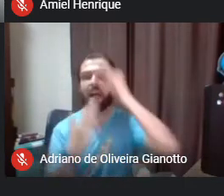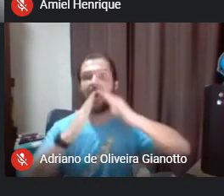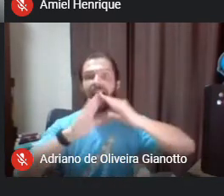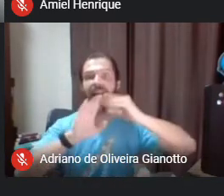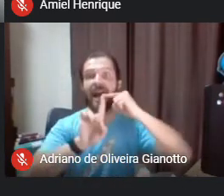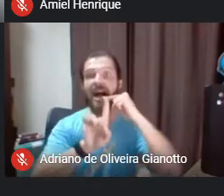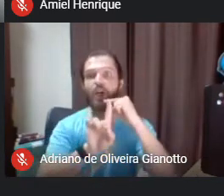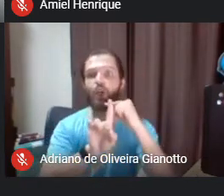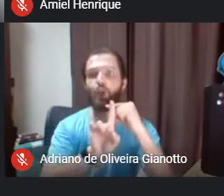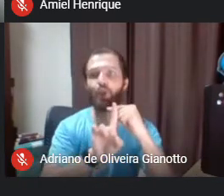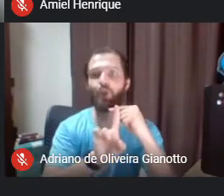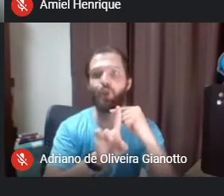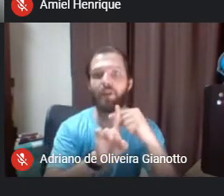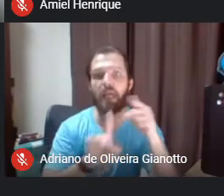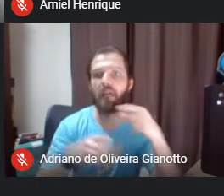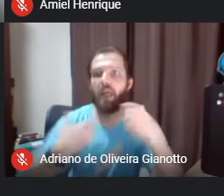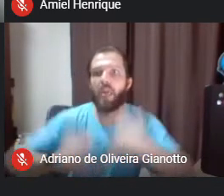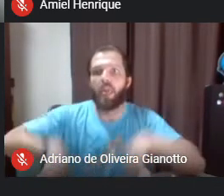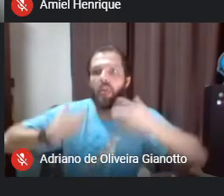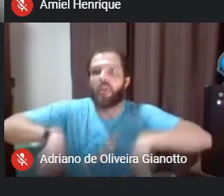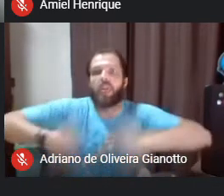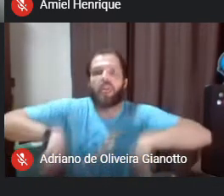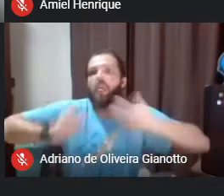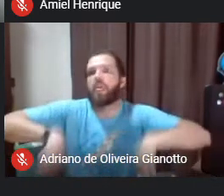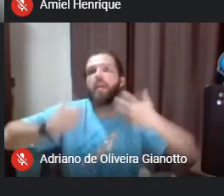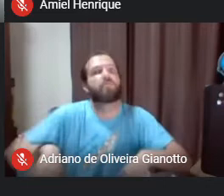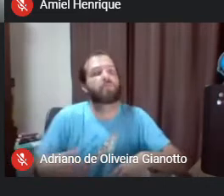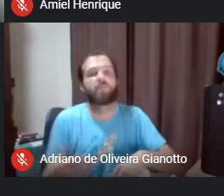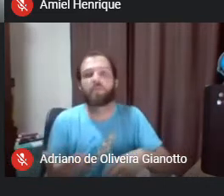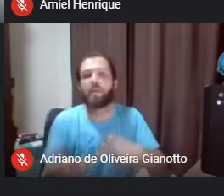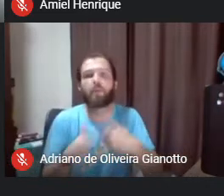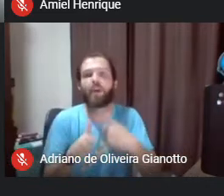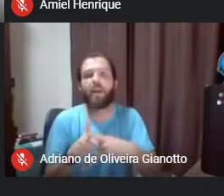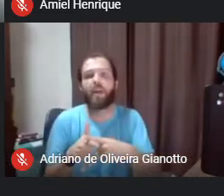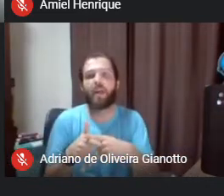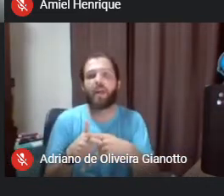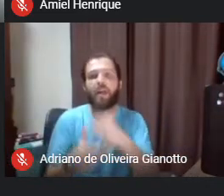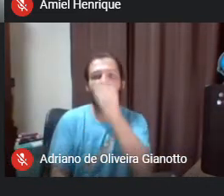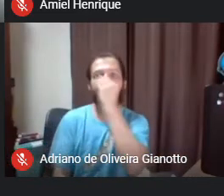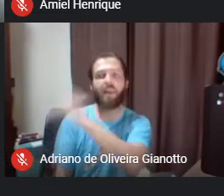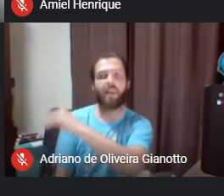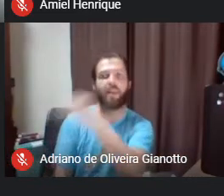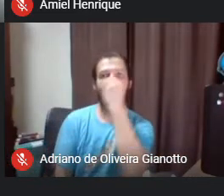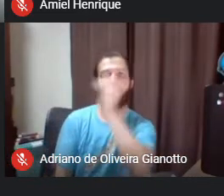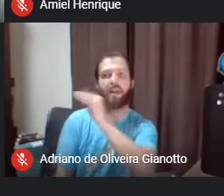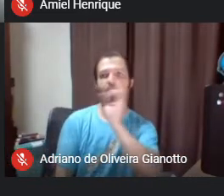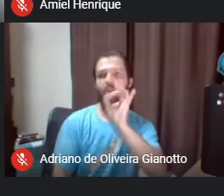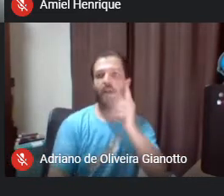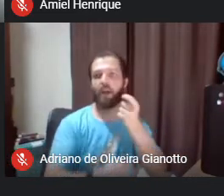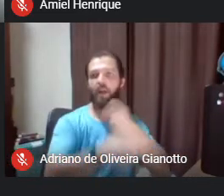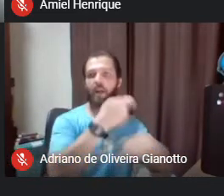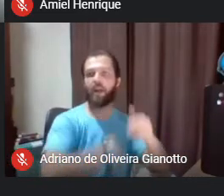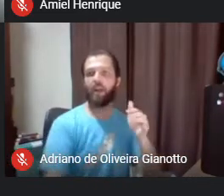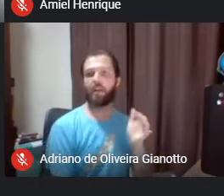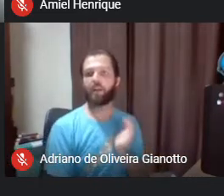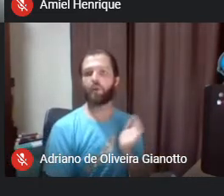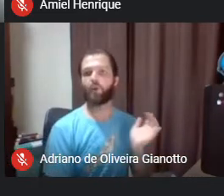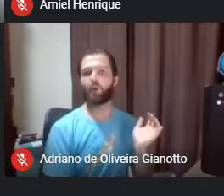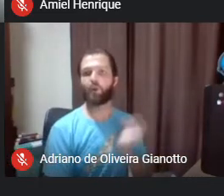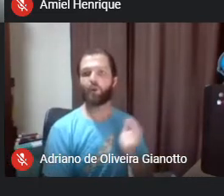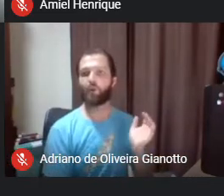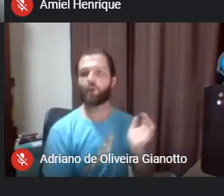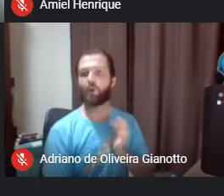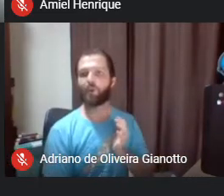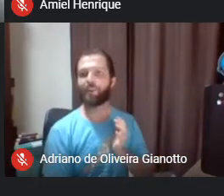padre e realizou um movimento onde várias pessoas pobres se foram até essa igreja e queimaram a igreja. Por